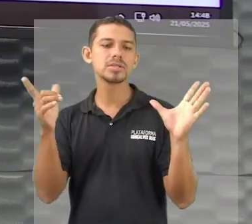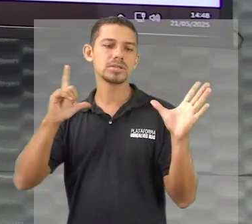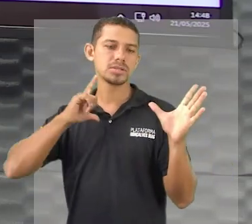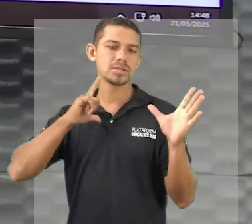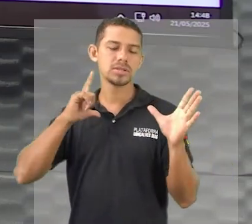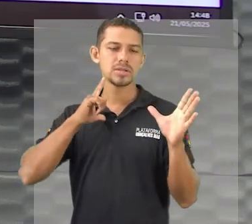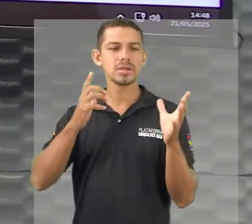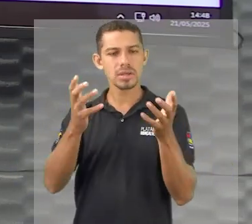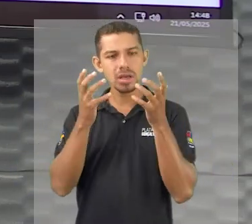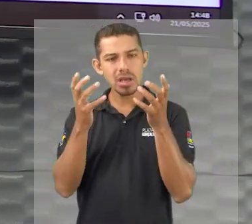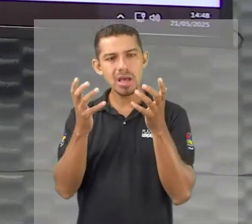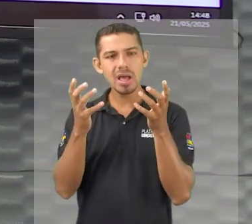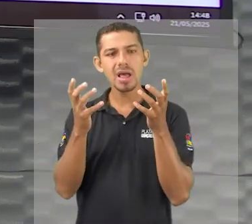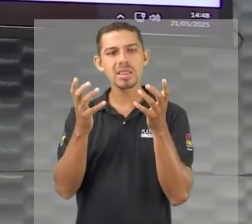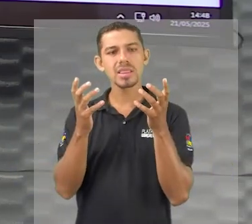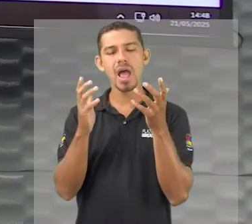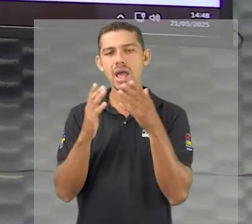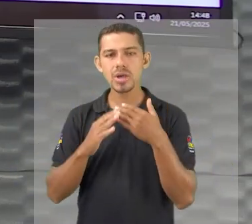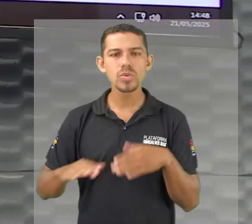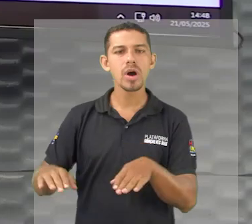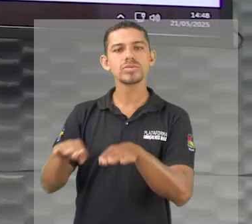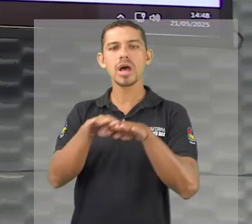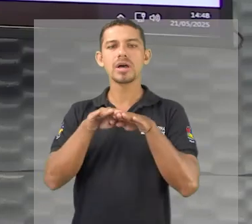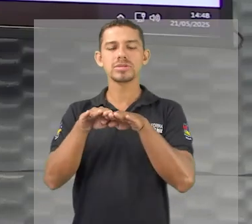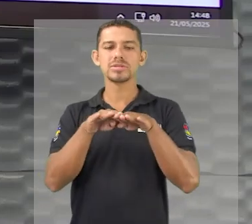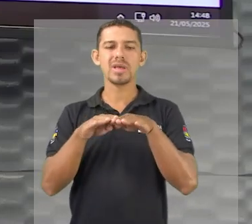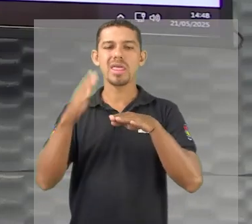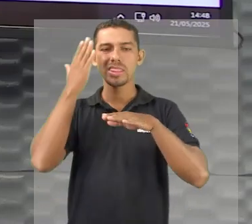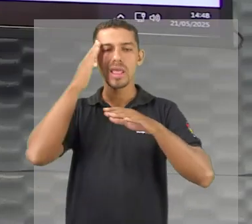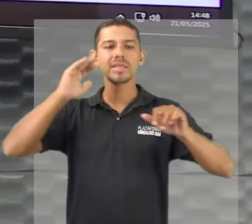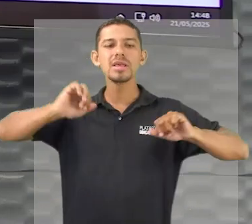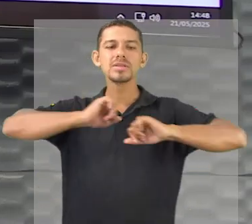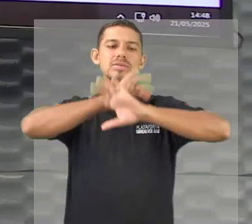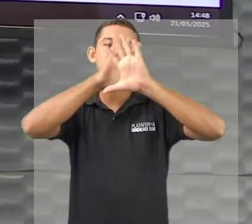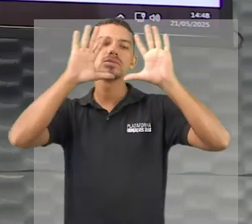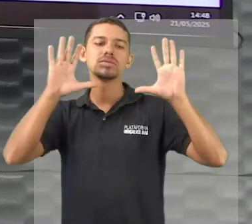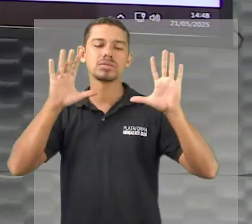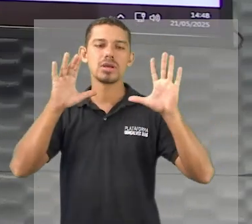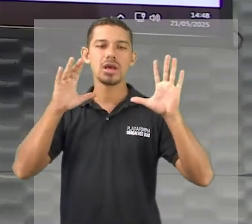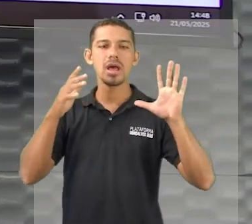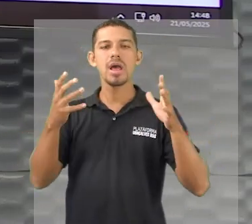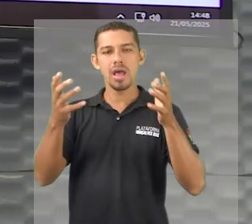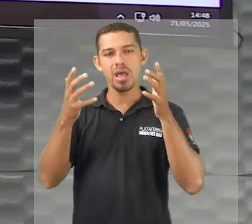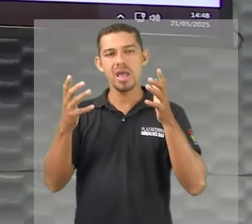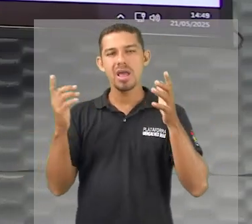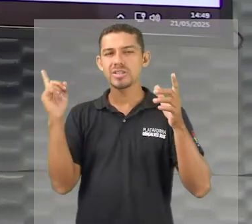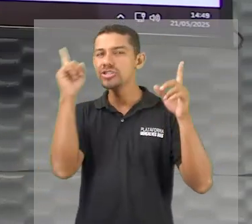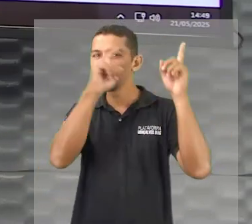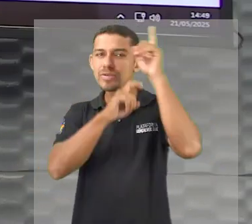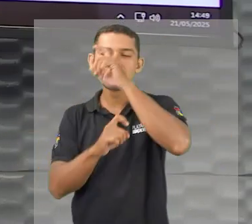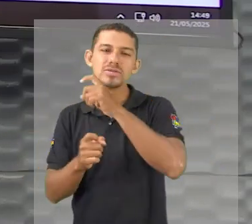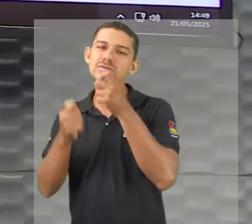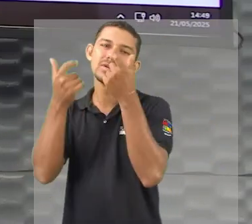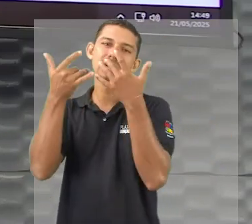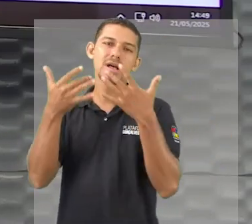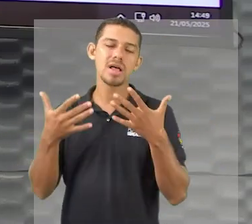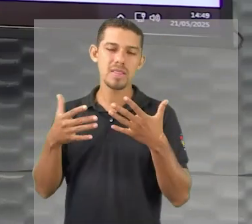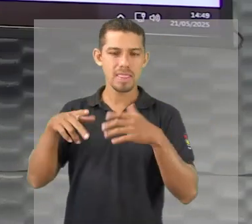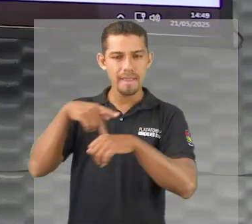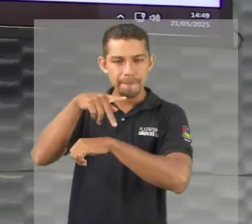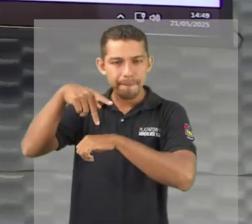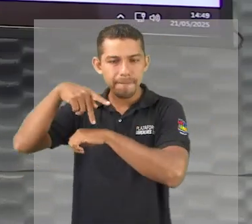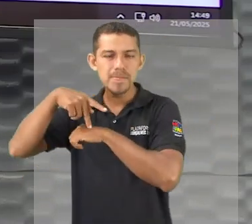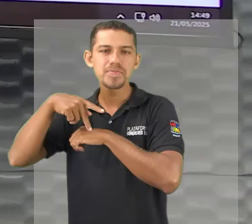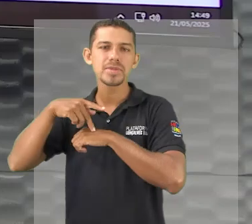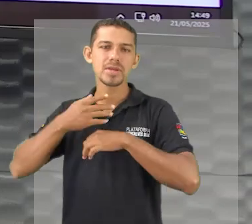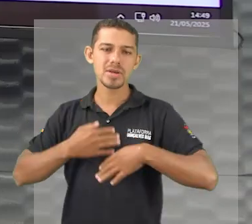quer alcançar, que é o horizonte da igualdade, entendendo que é complexo falar em países ou em cenários com